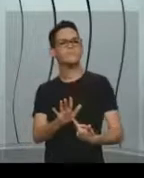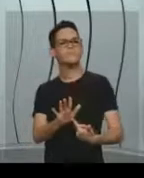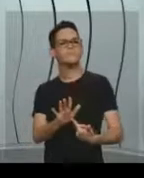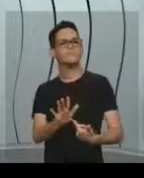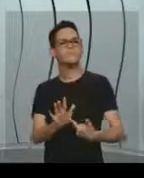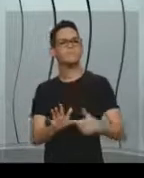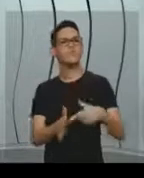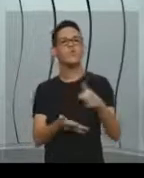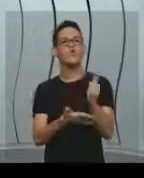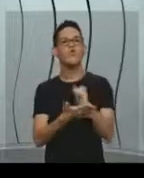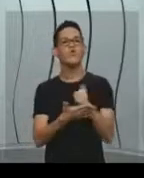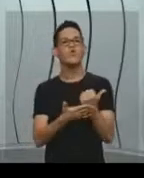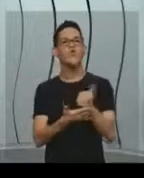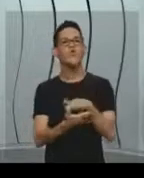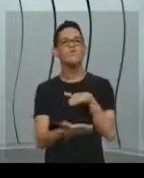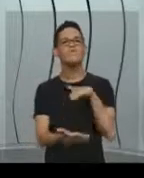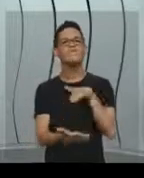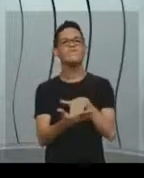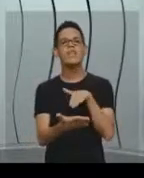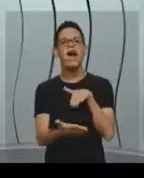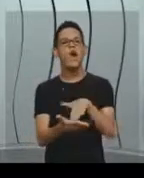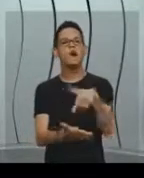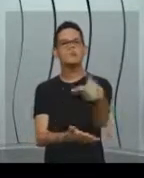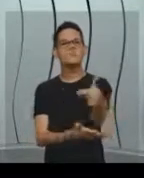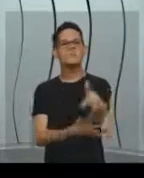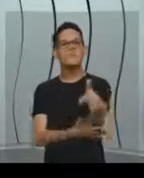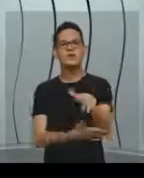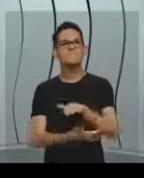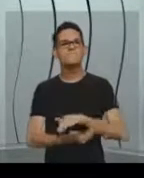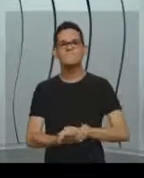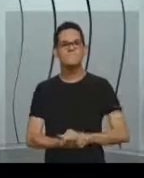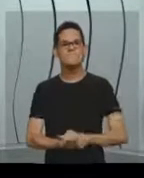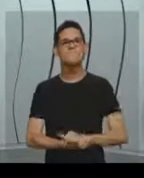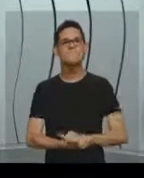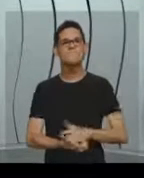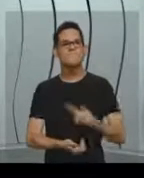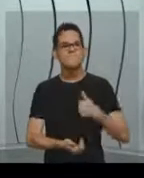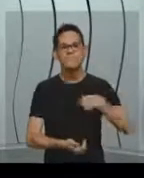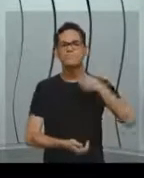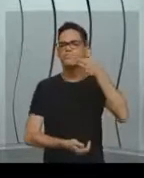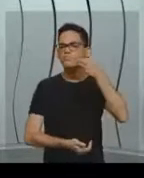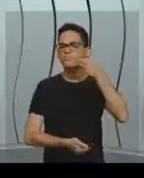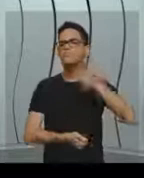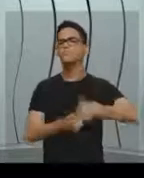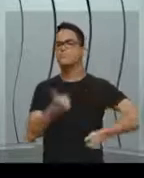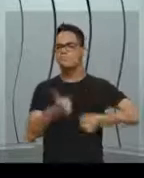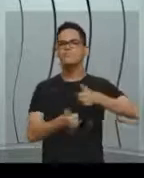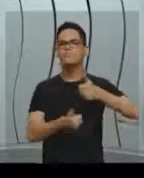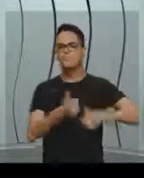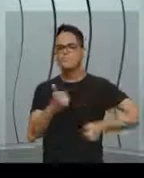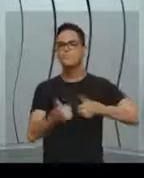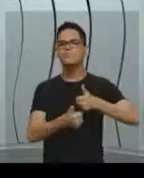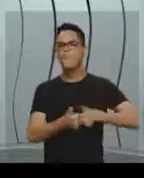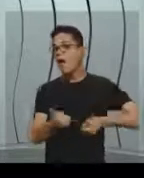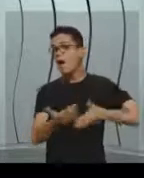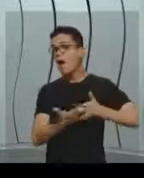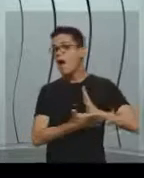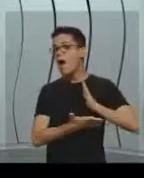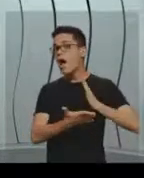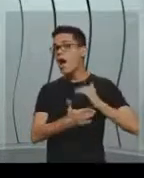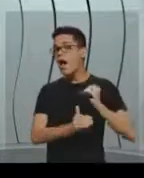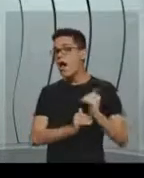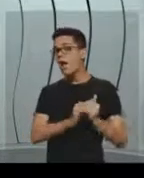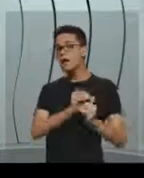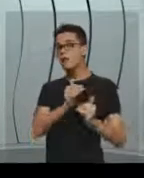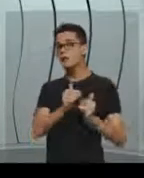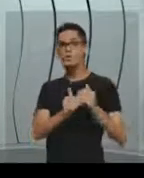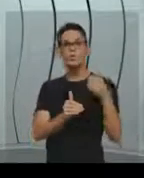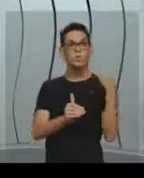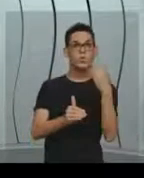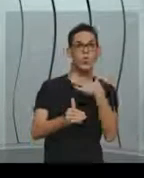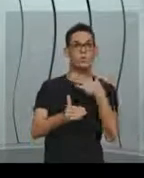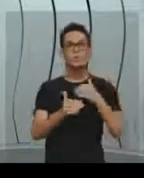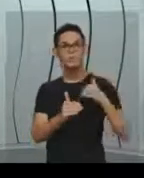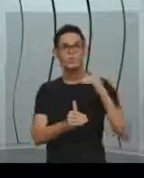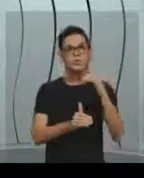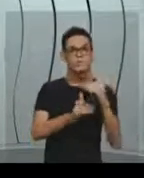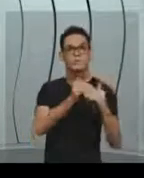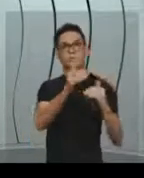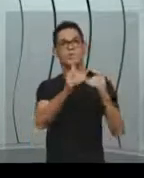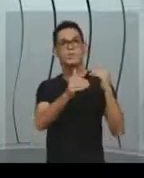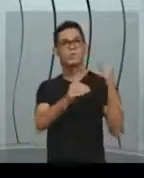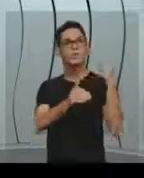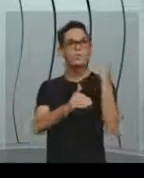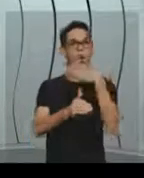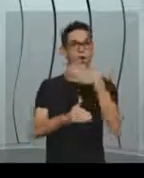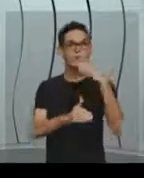não têm um fim, né? Elas não se findam. Sempre surge um novo movimento artístico, uma